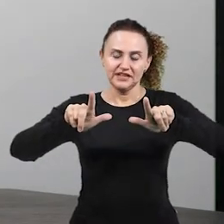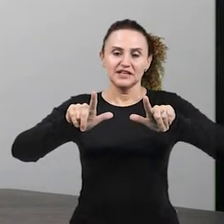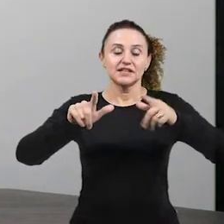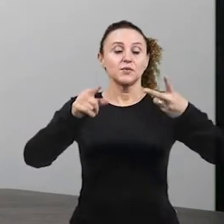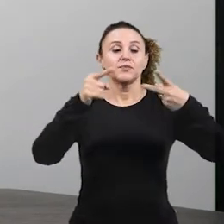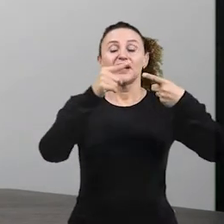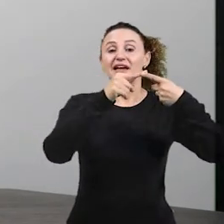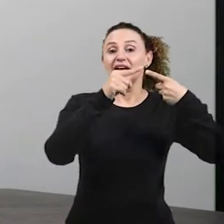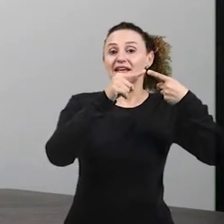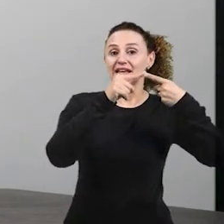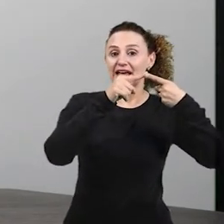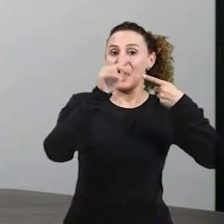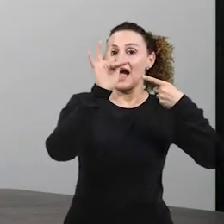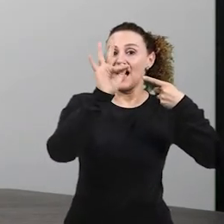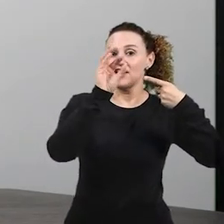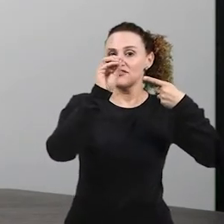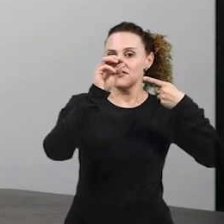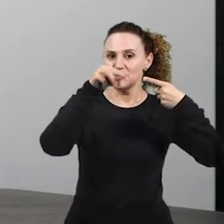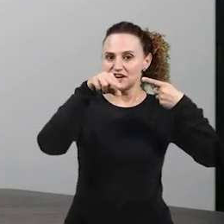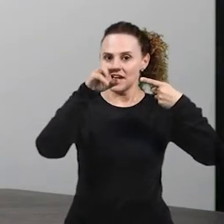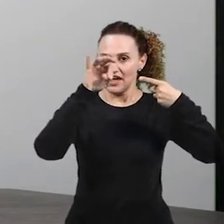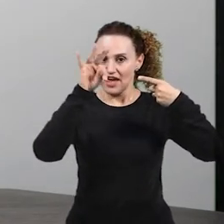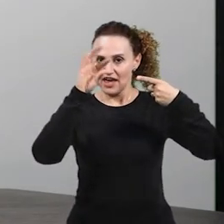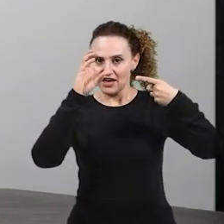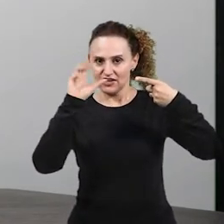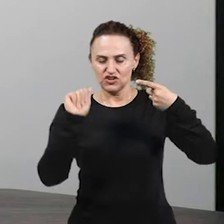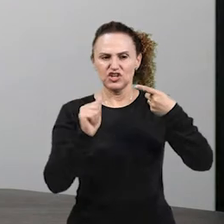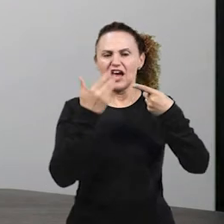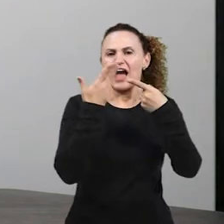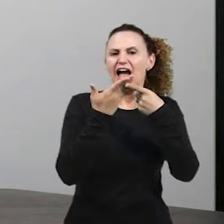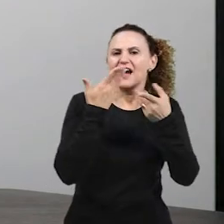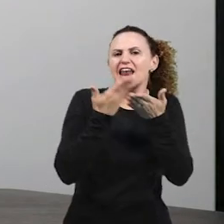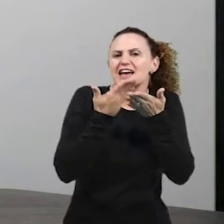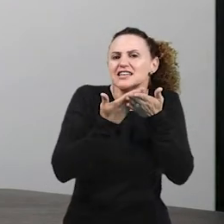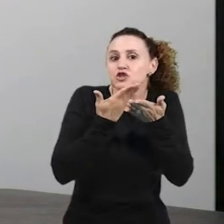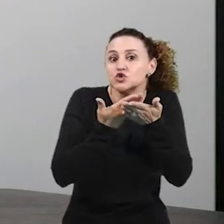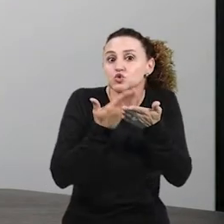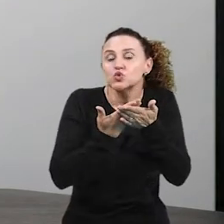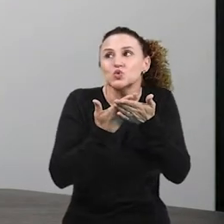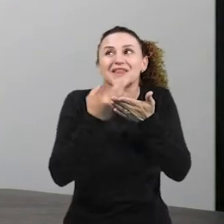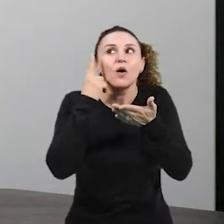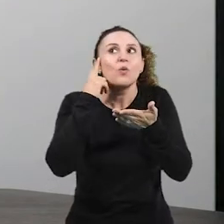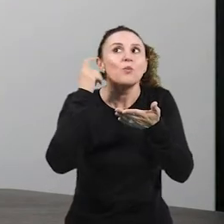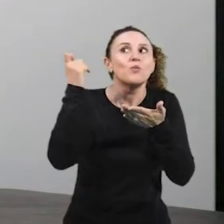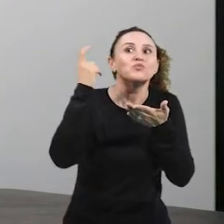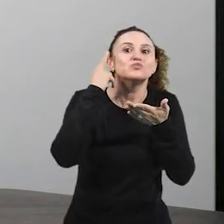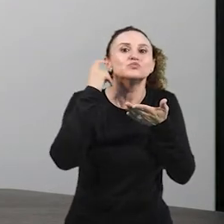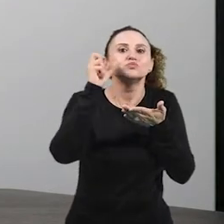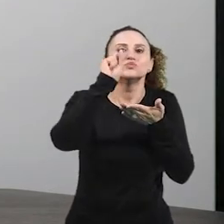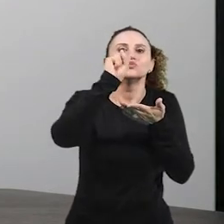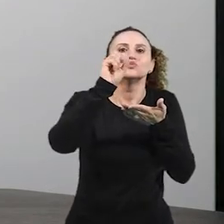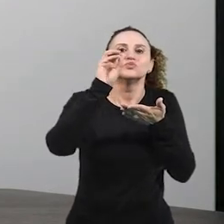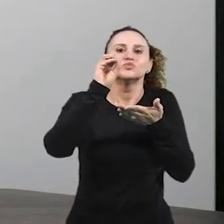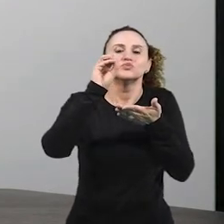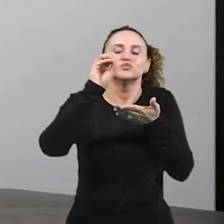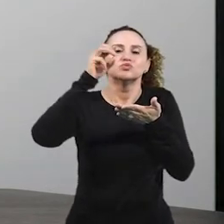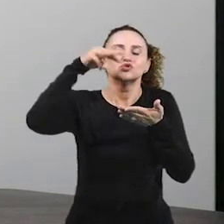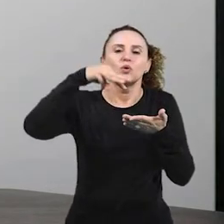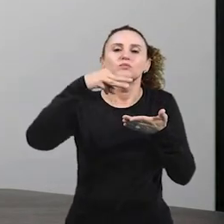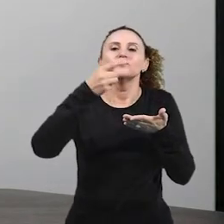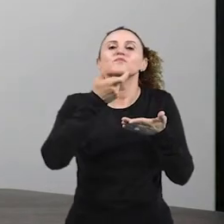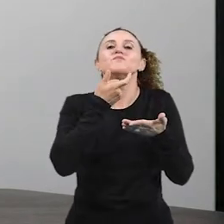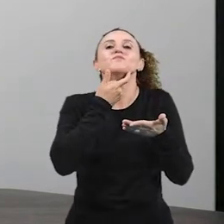fonética ela é uma área que estuda os sons da fala